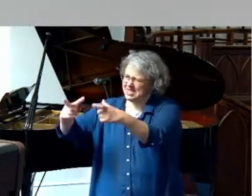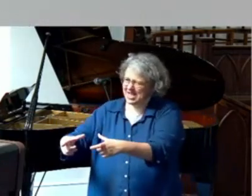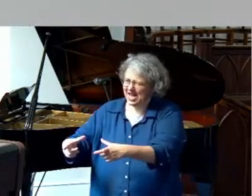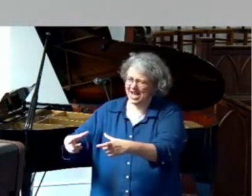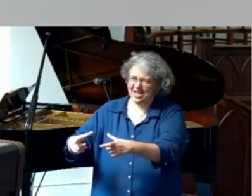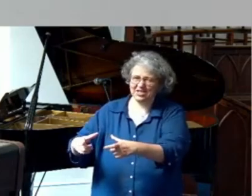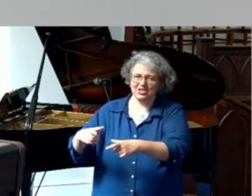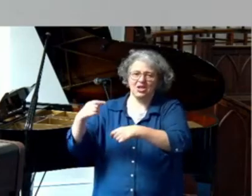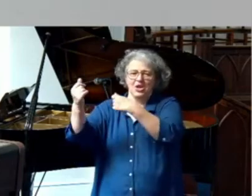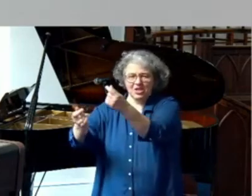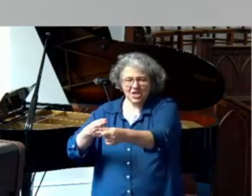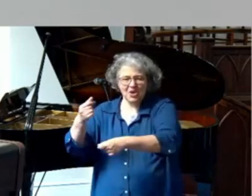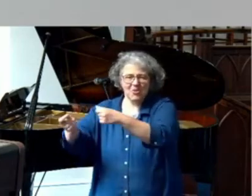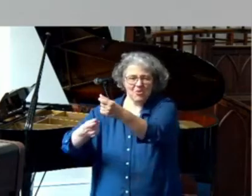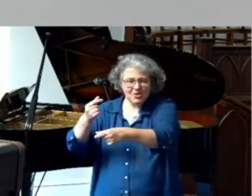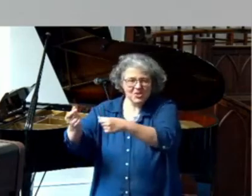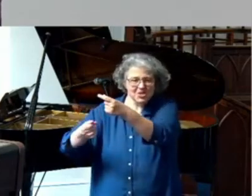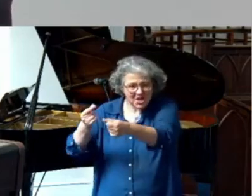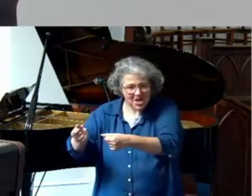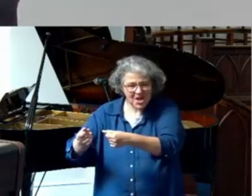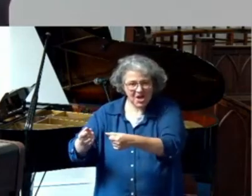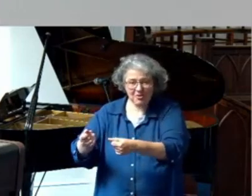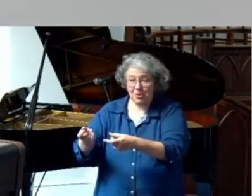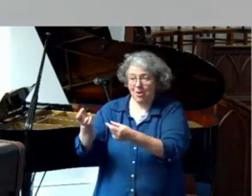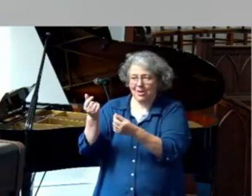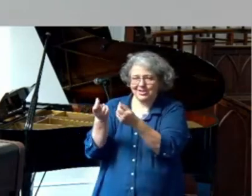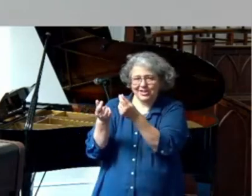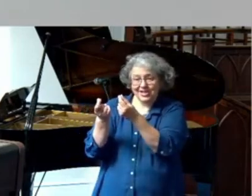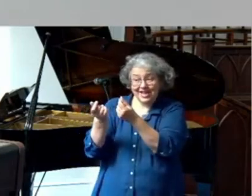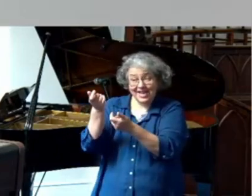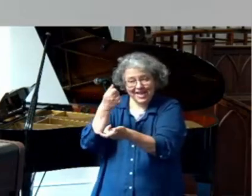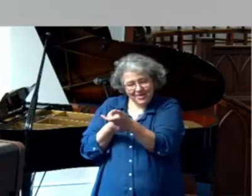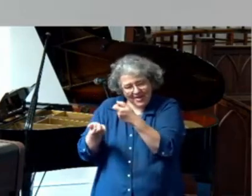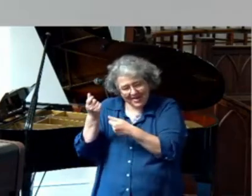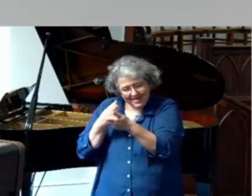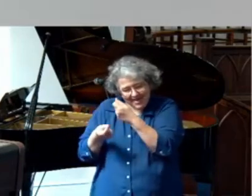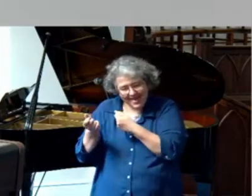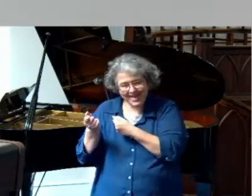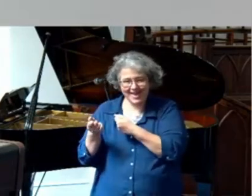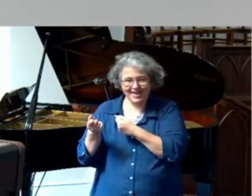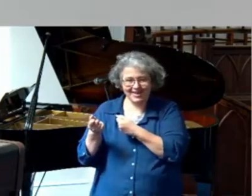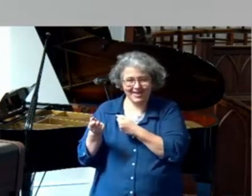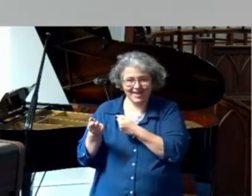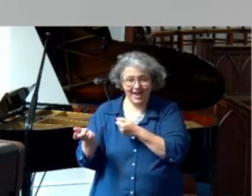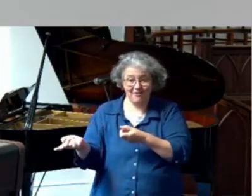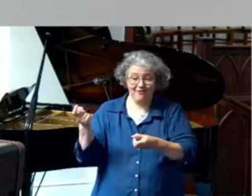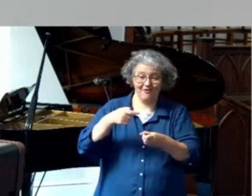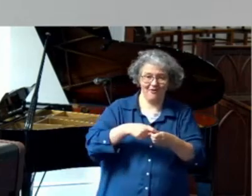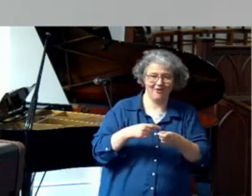for assim, o que dizer então de Provérbios 16:9, que diz, o